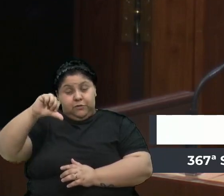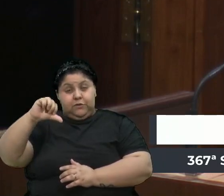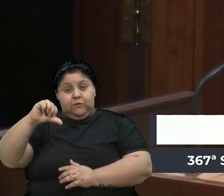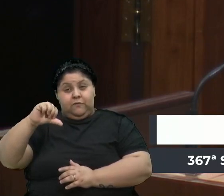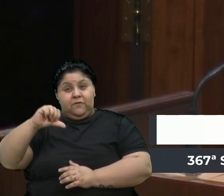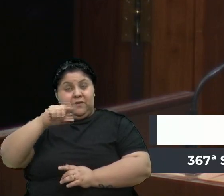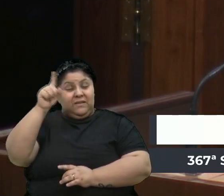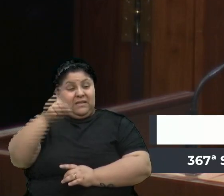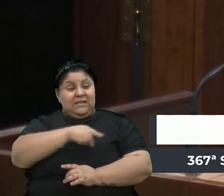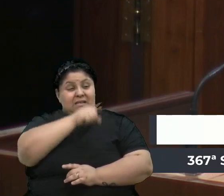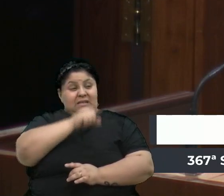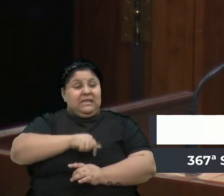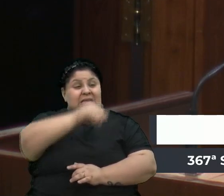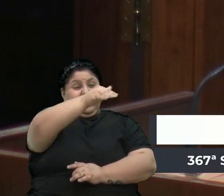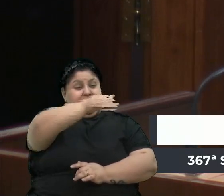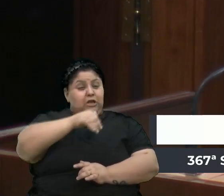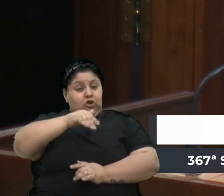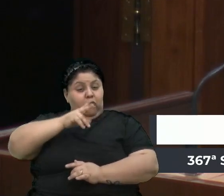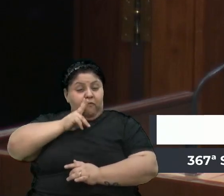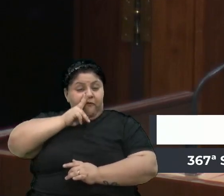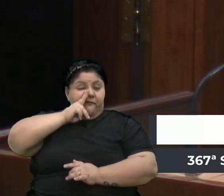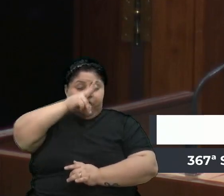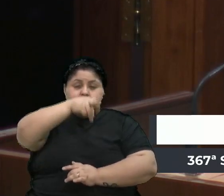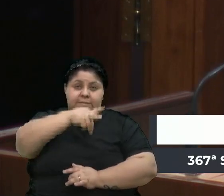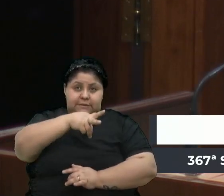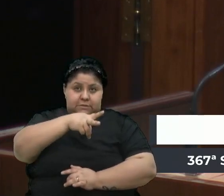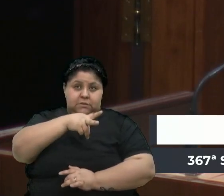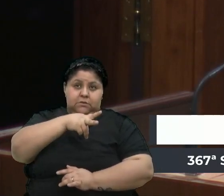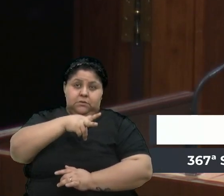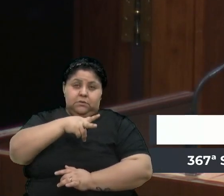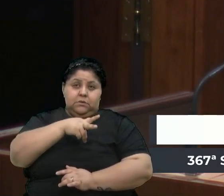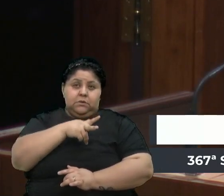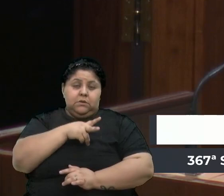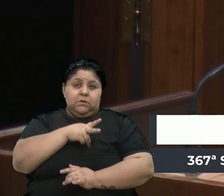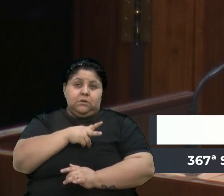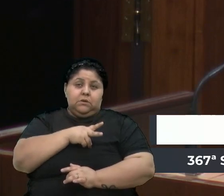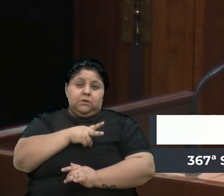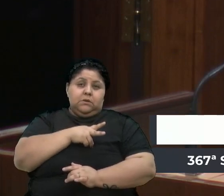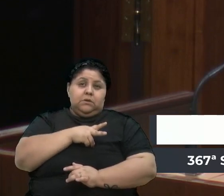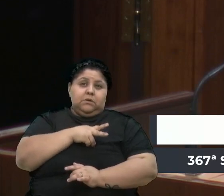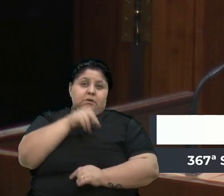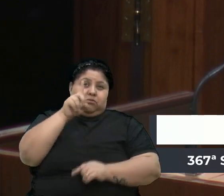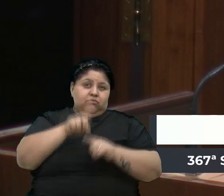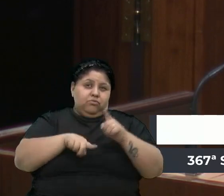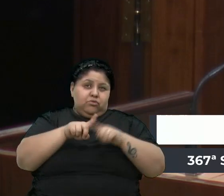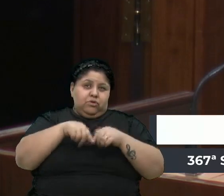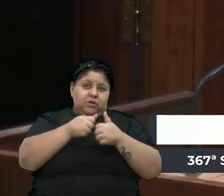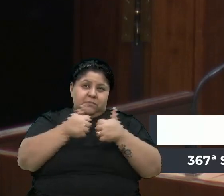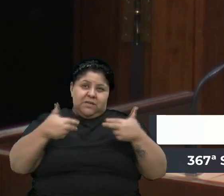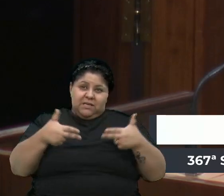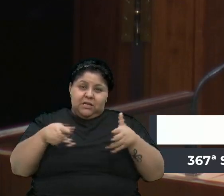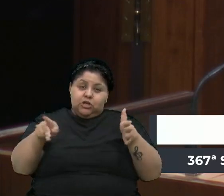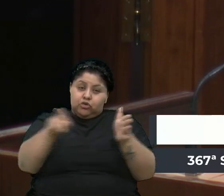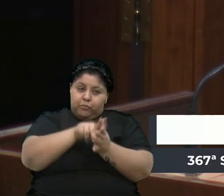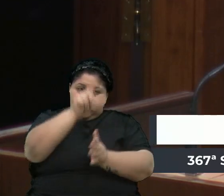o recolhimento forçado de bens e pertences e do próprio